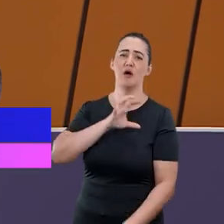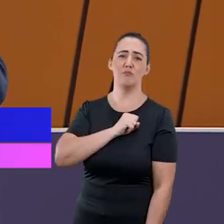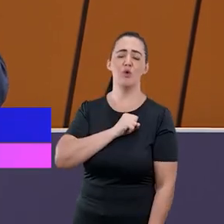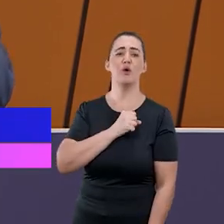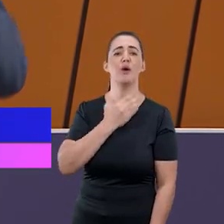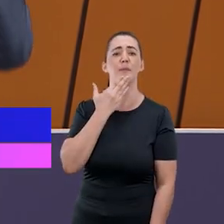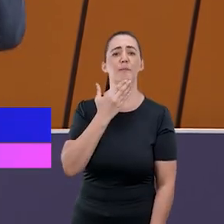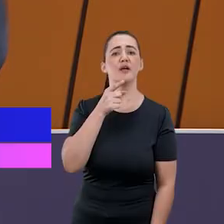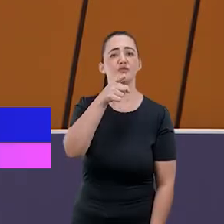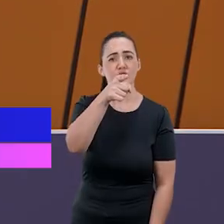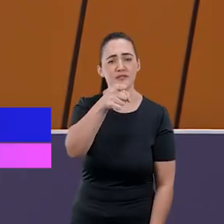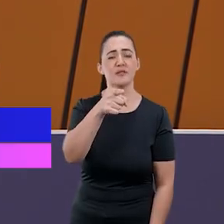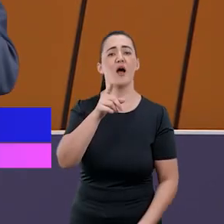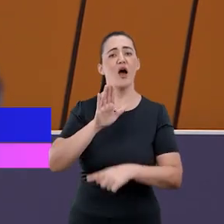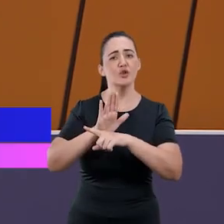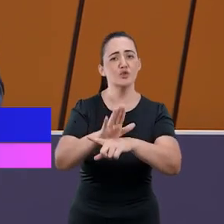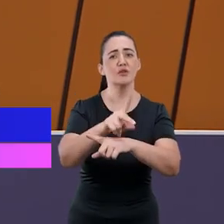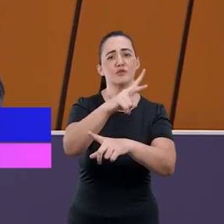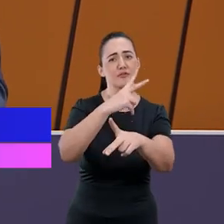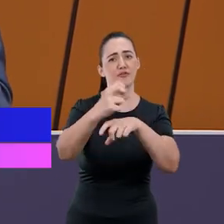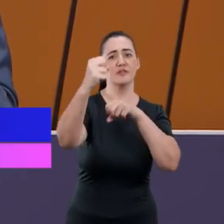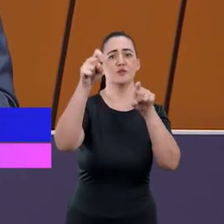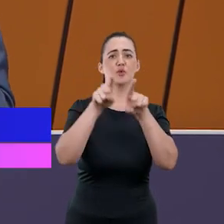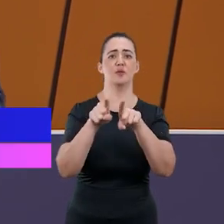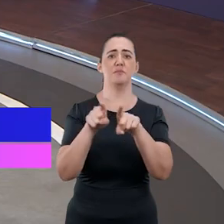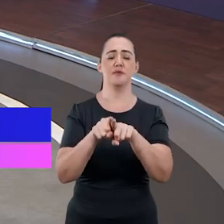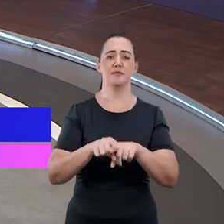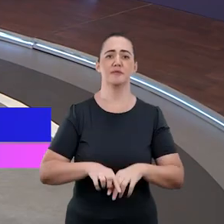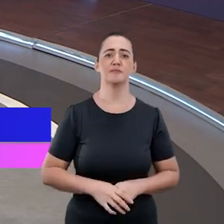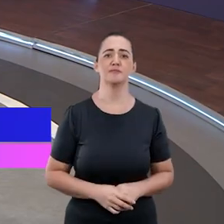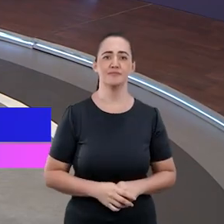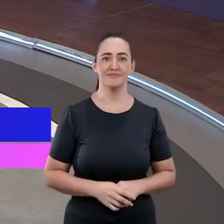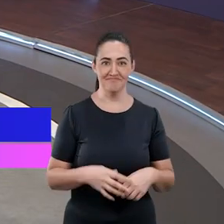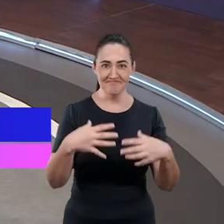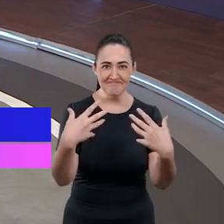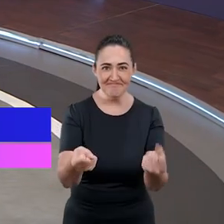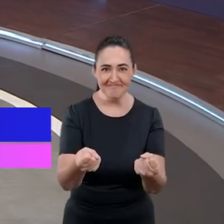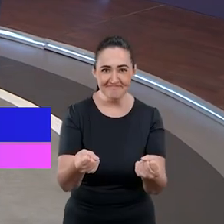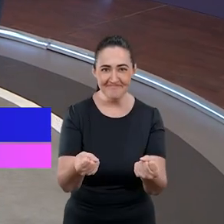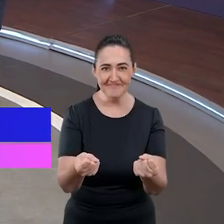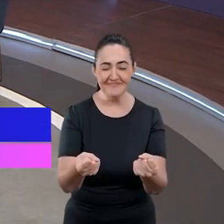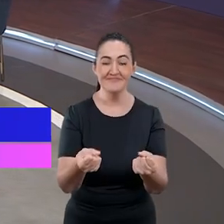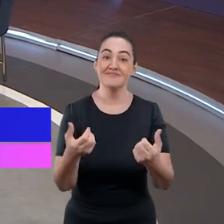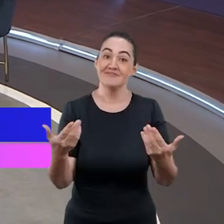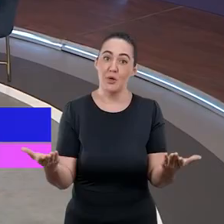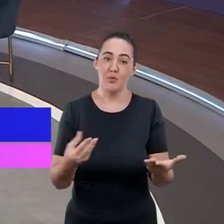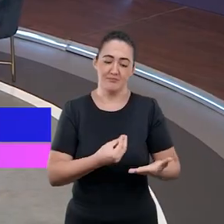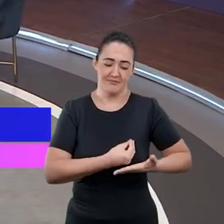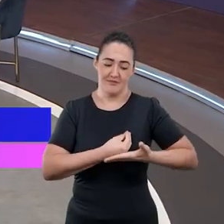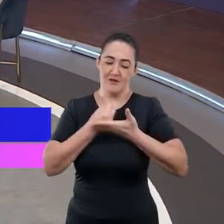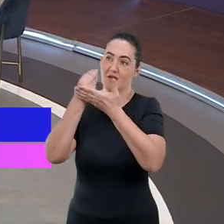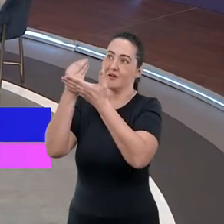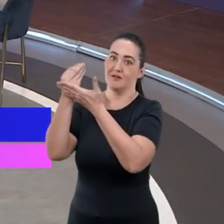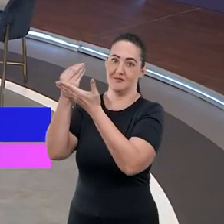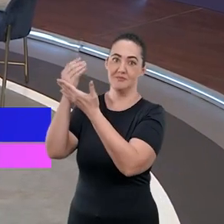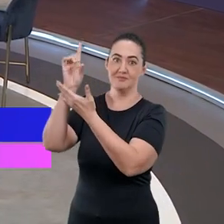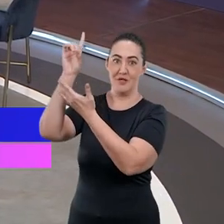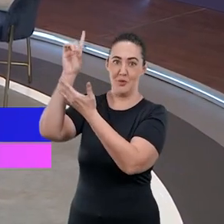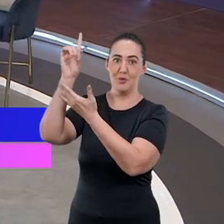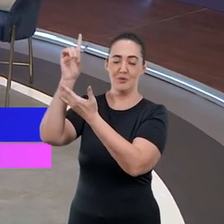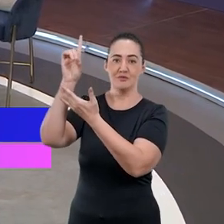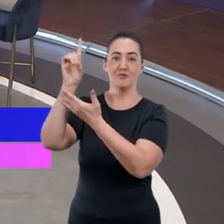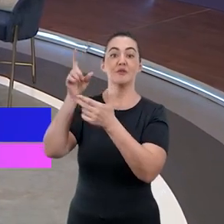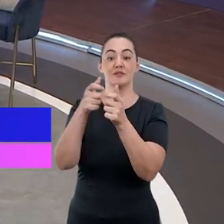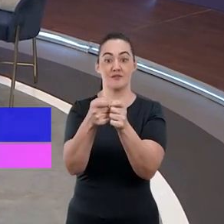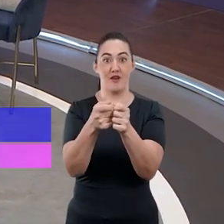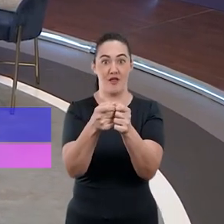fazer mais do que vencedor contra o mal. Se é o seu desejo nesse momento, entregar sua vida nas mãos desse Deus, além de escrever